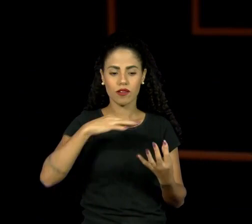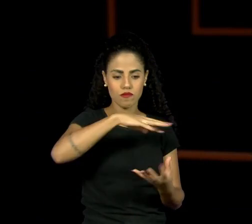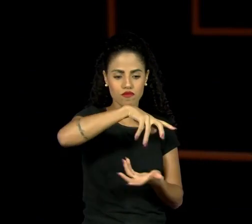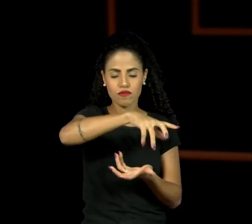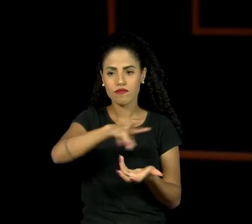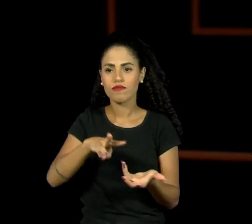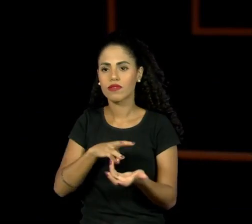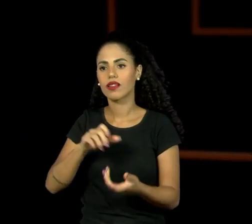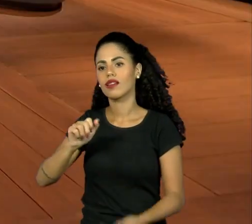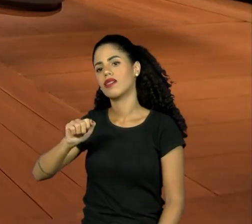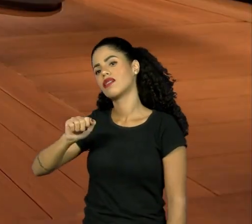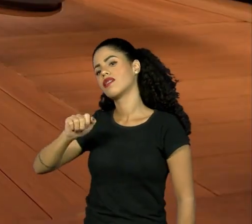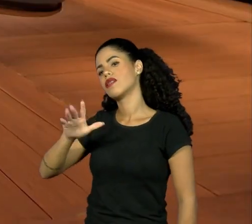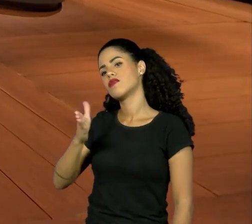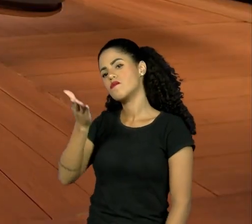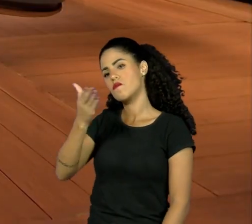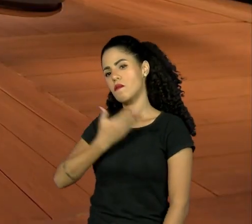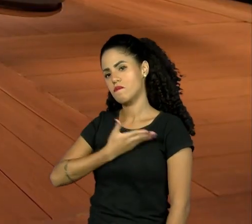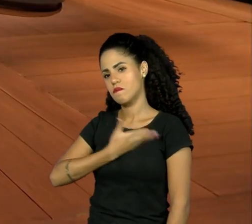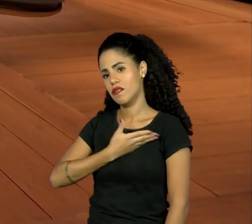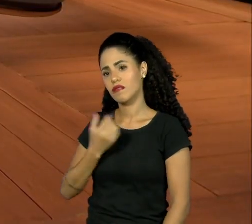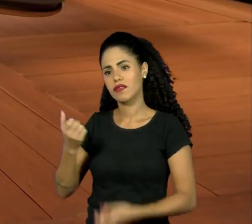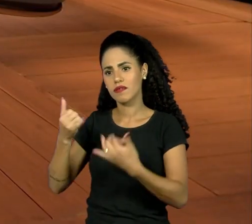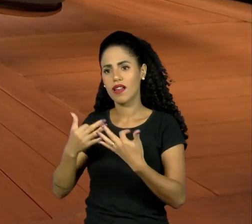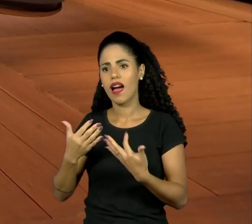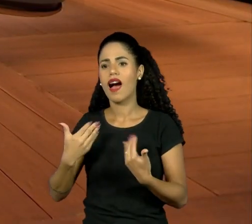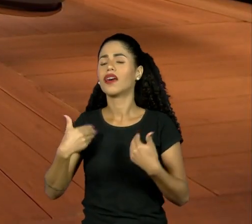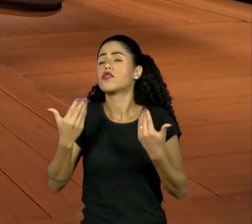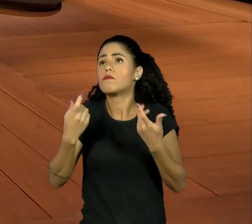que algumas pessoas me falam, terra, desce!